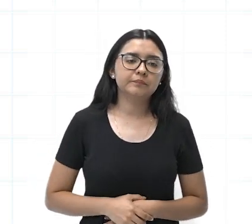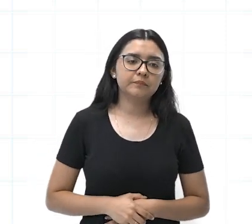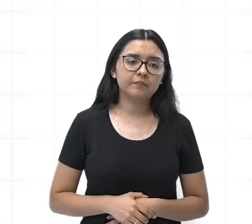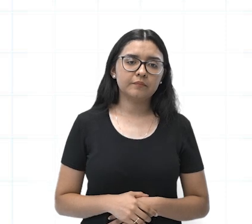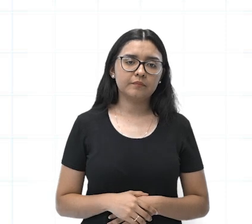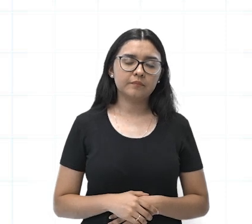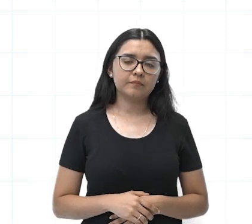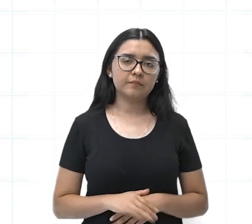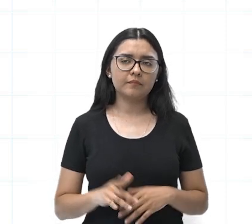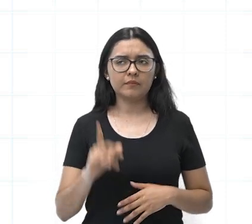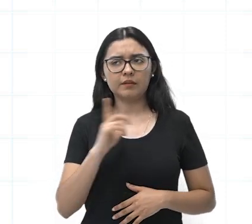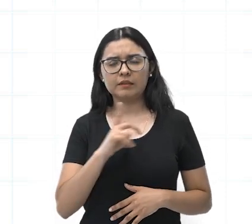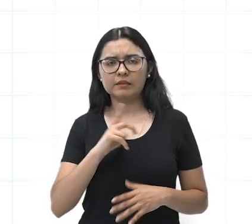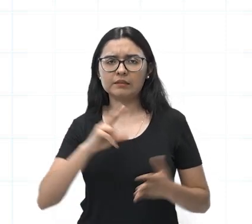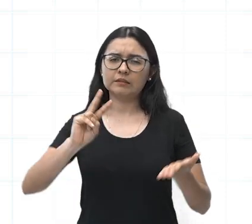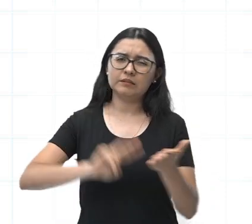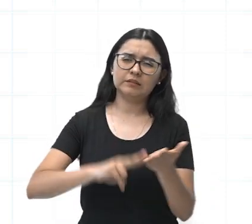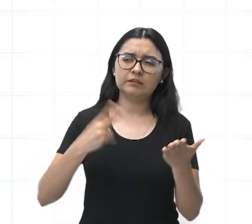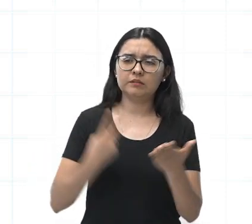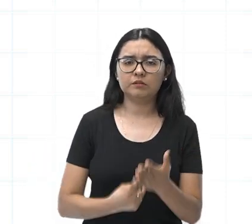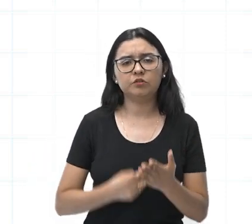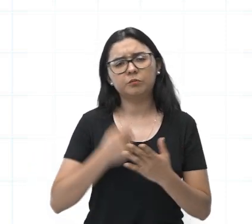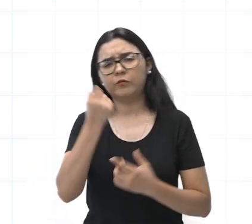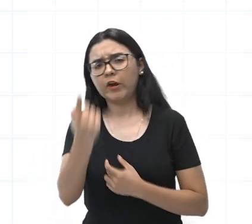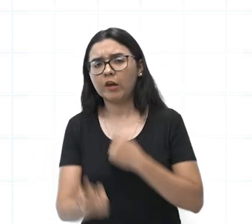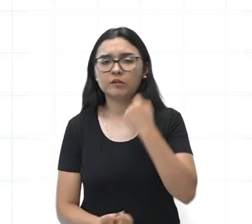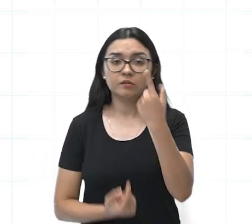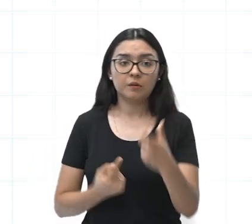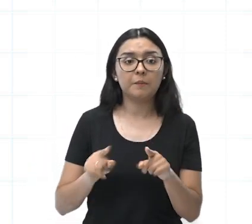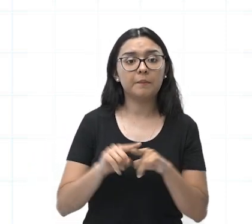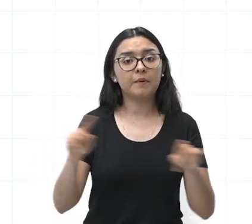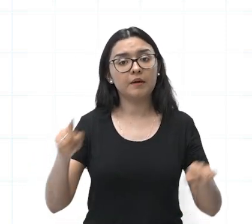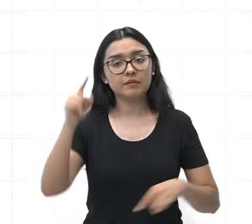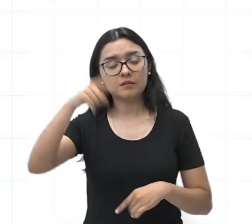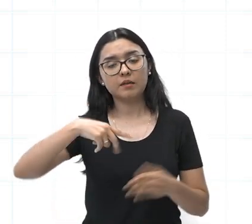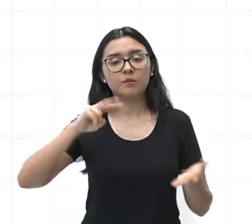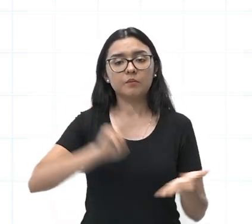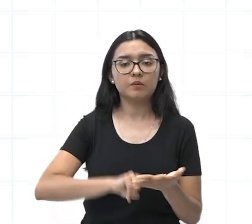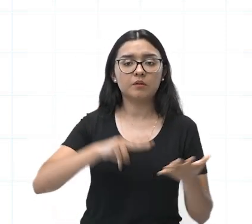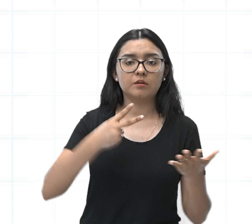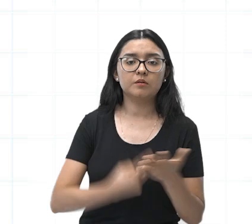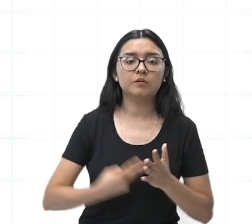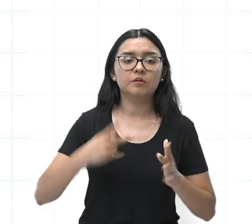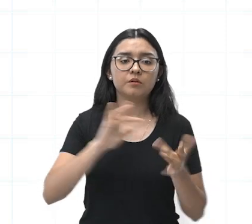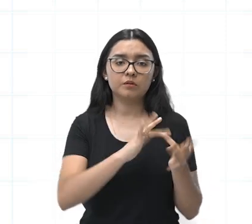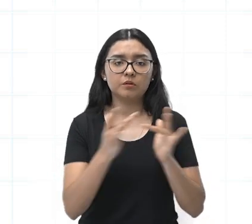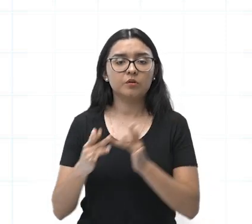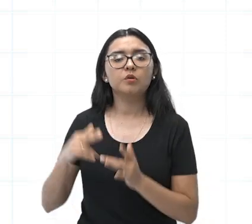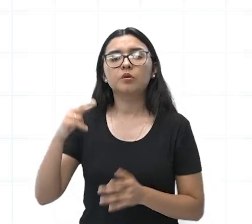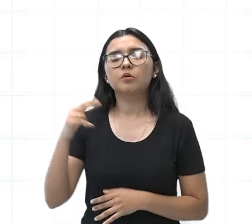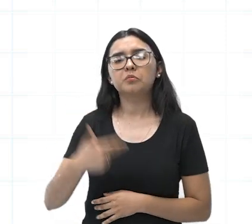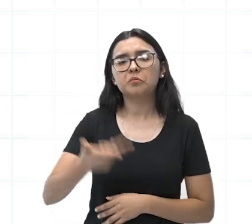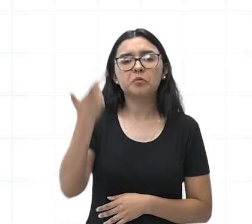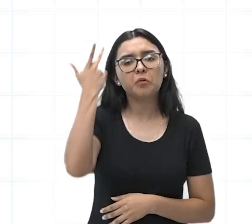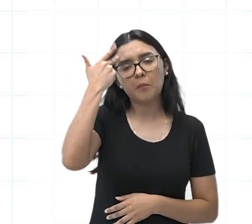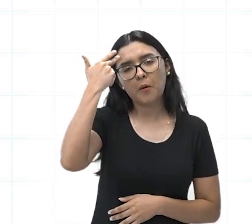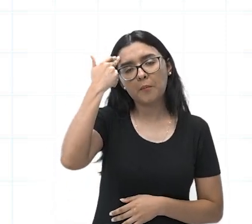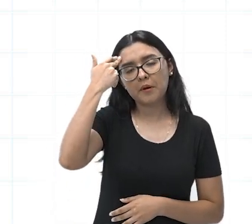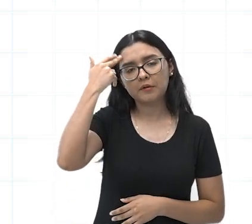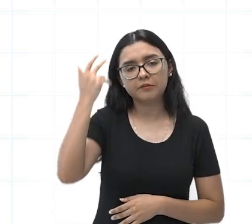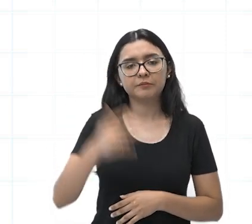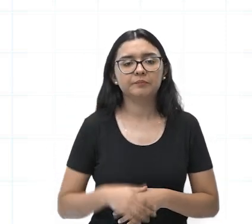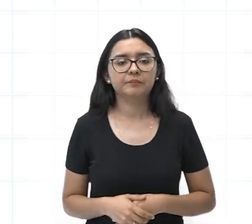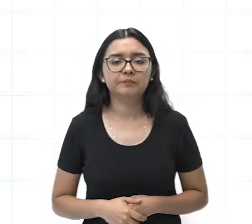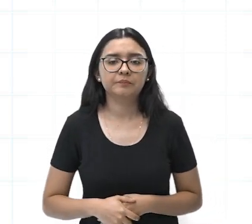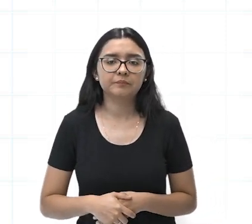ele até tem a tradução no sentido de usualmente, tá? Mas ele é traduzido mais no sentido de normalmente, com uma certa frequência,